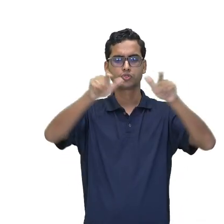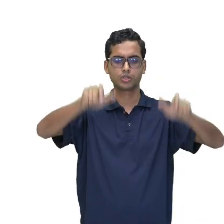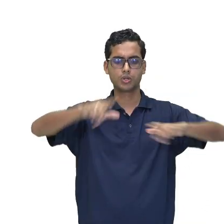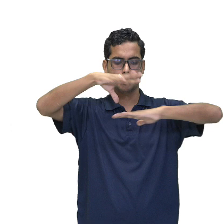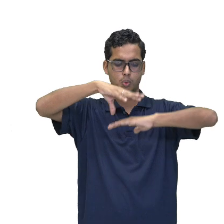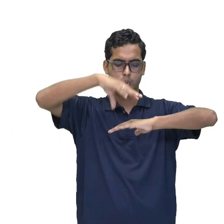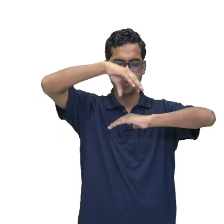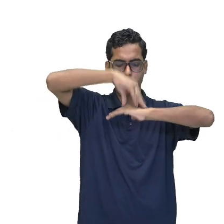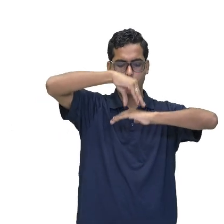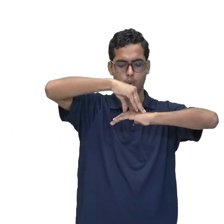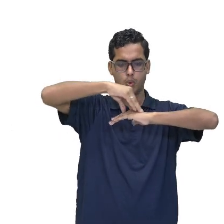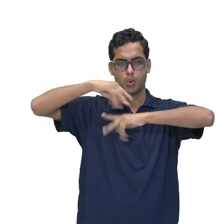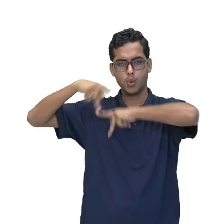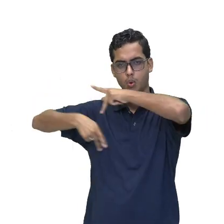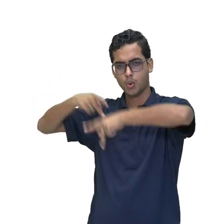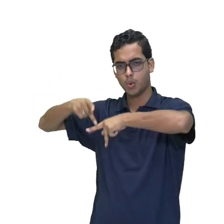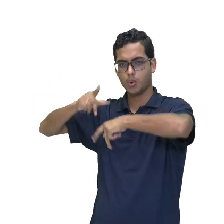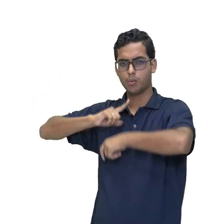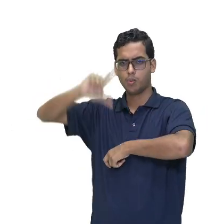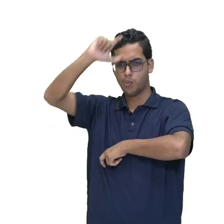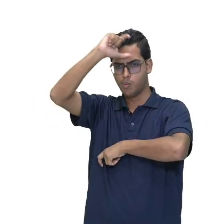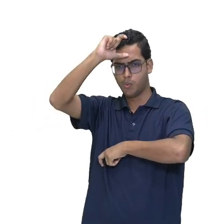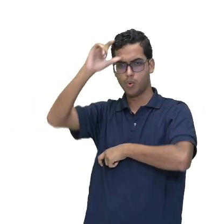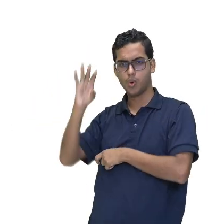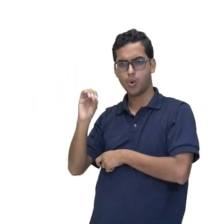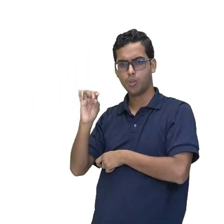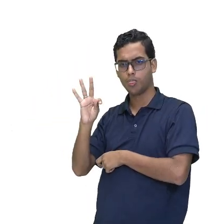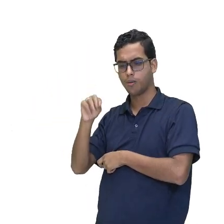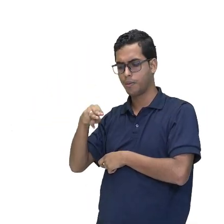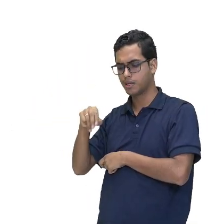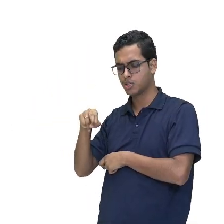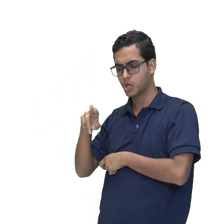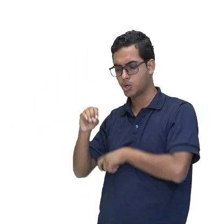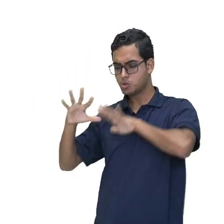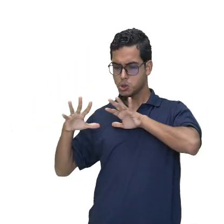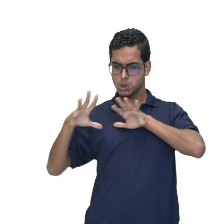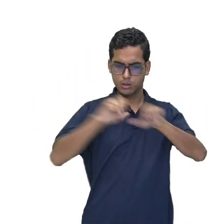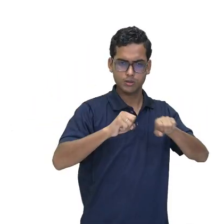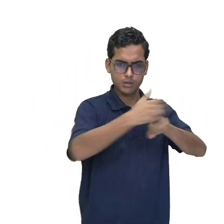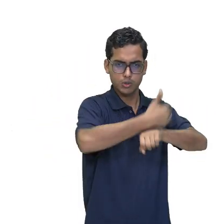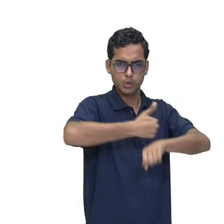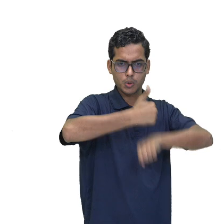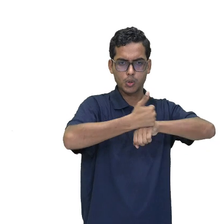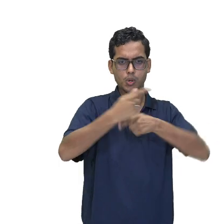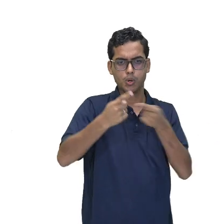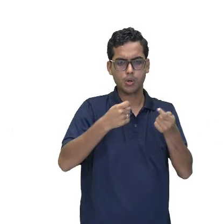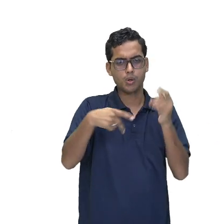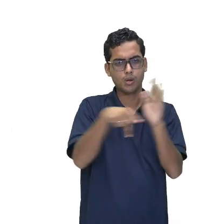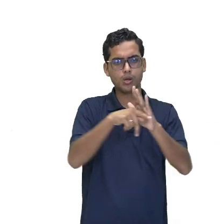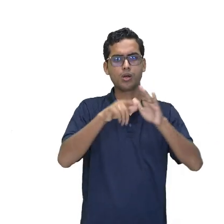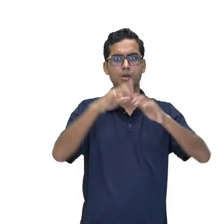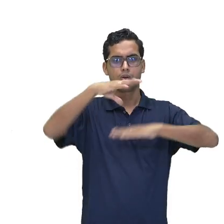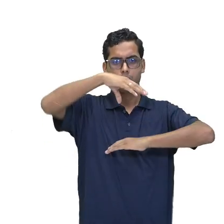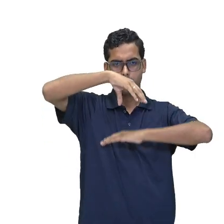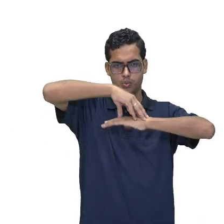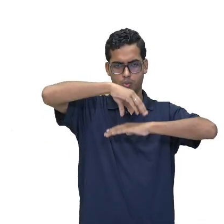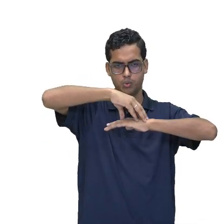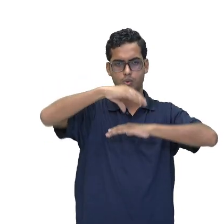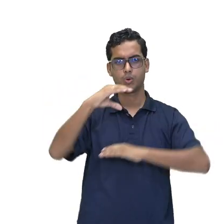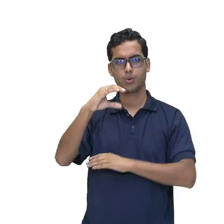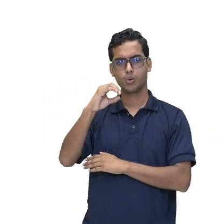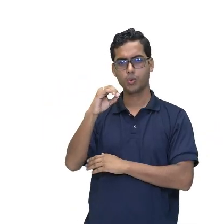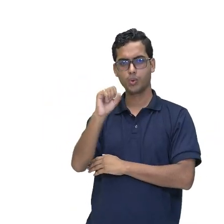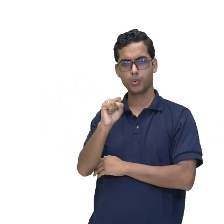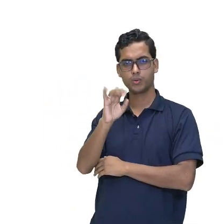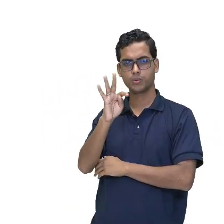pelos turco-otomanos, tá bom? Já dentro da Idade Média, porque no período